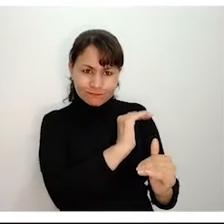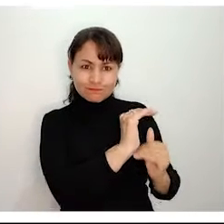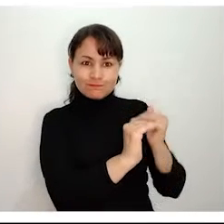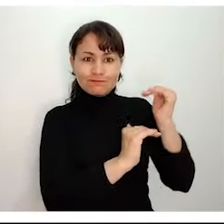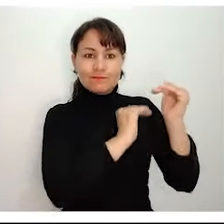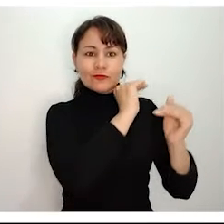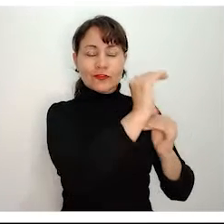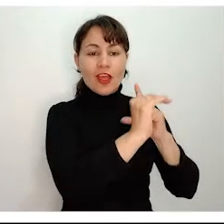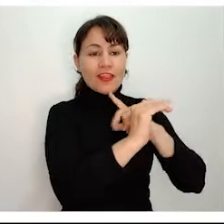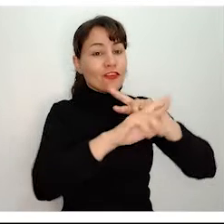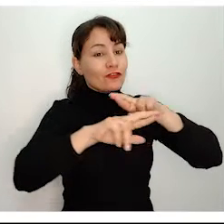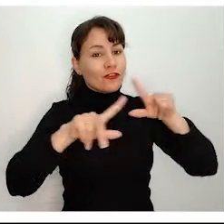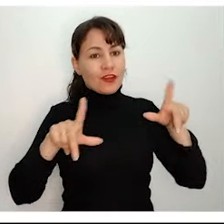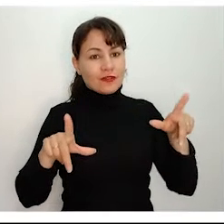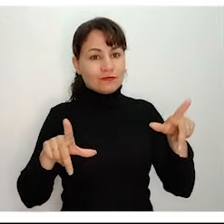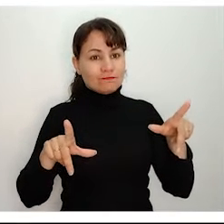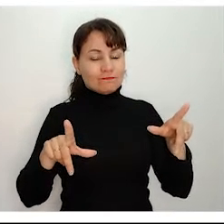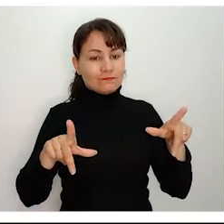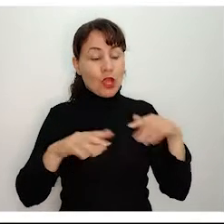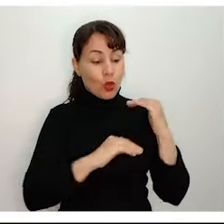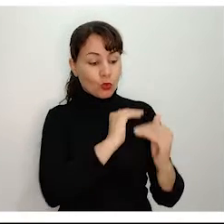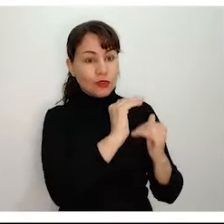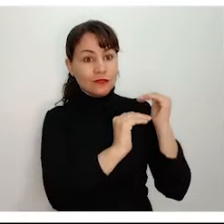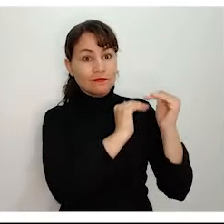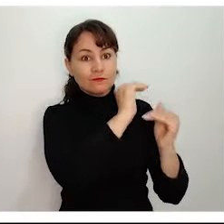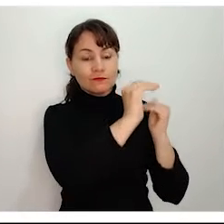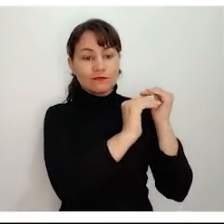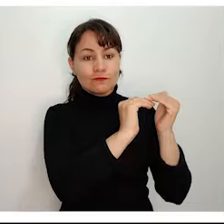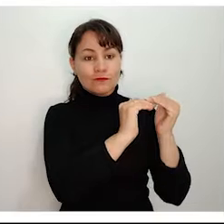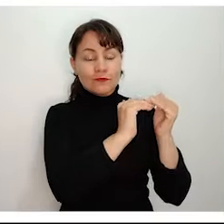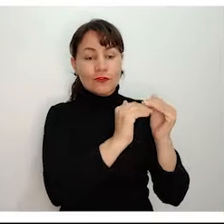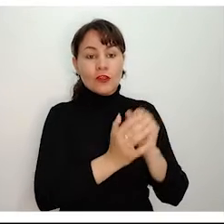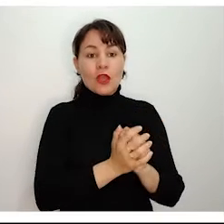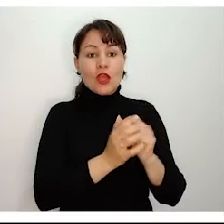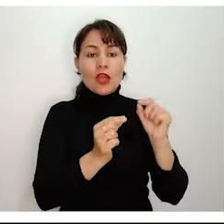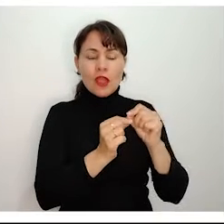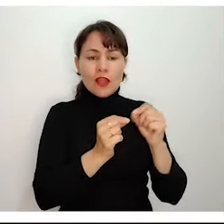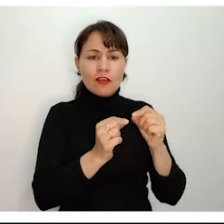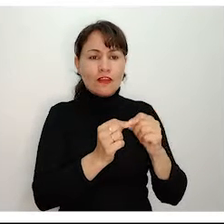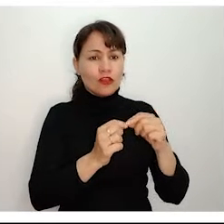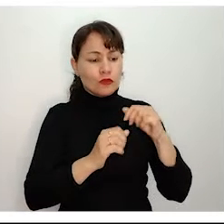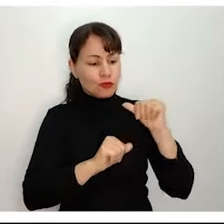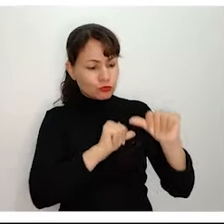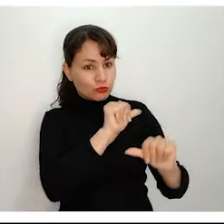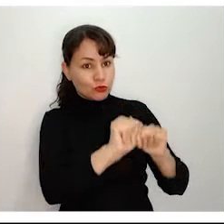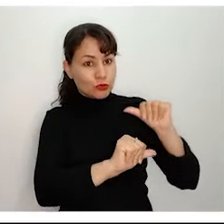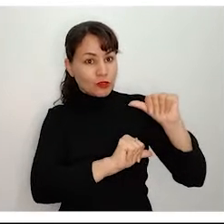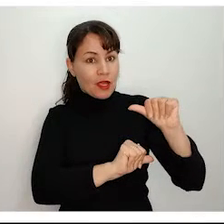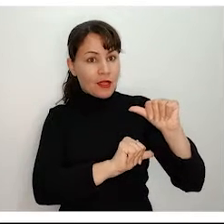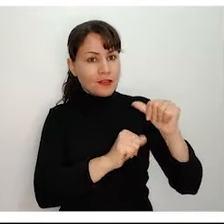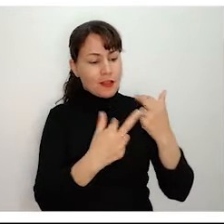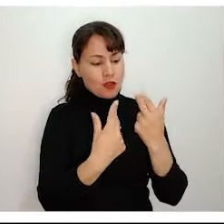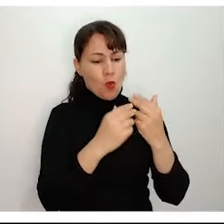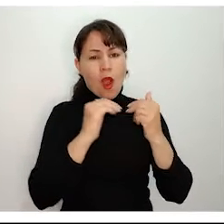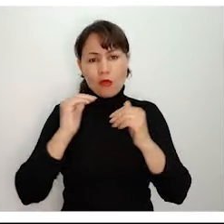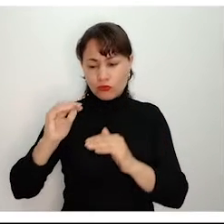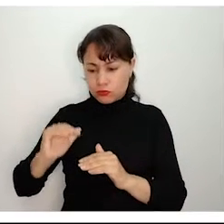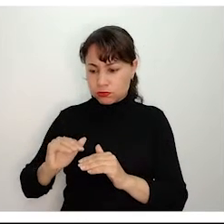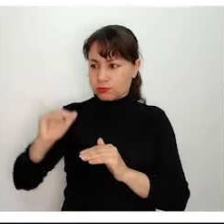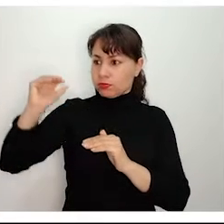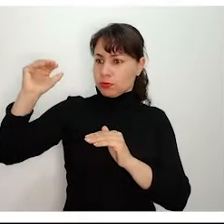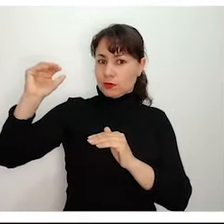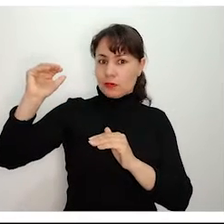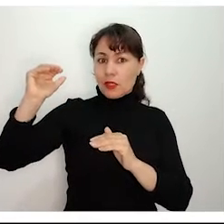Já o desenvolvimento tem suas diferenças. O desenvolvimento, ele é composto por mudanças, assim como